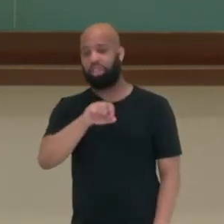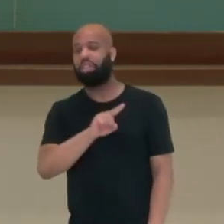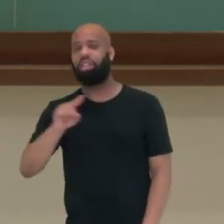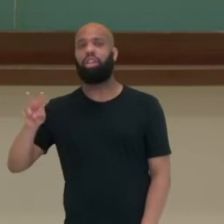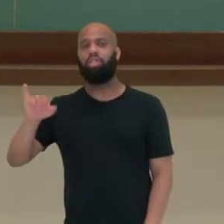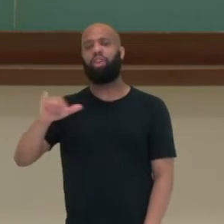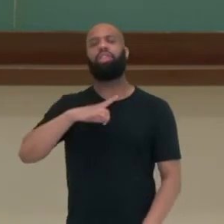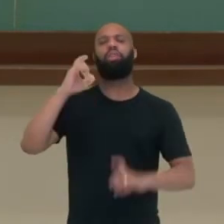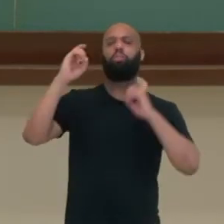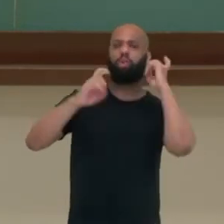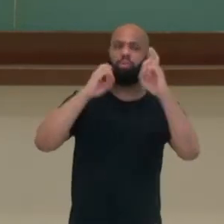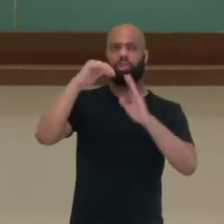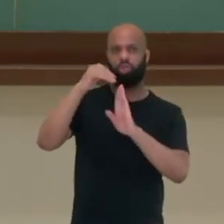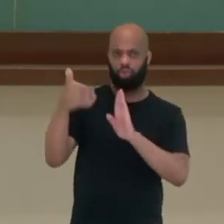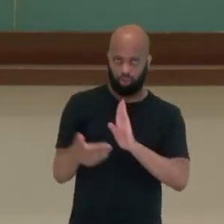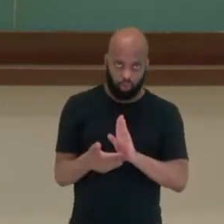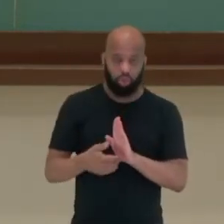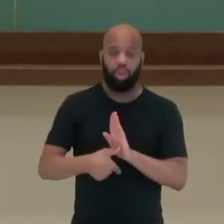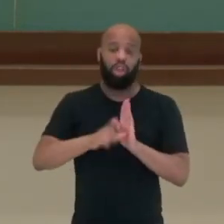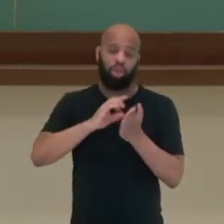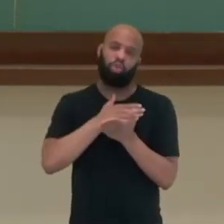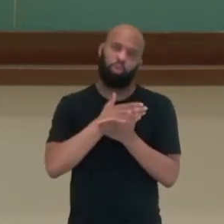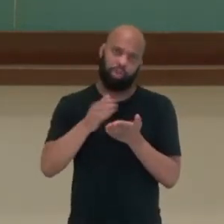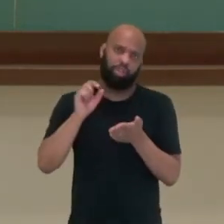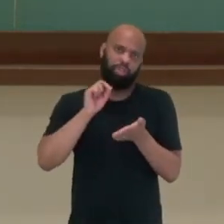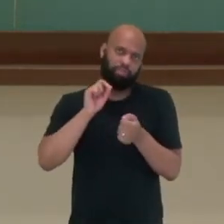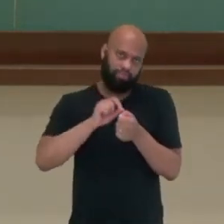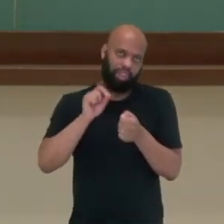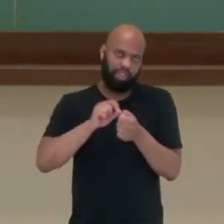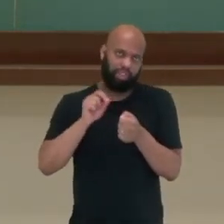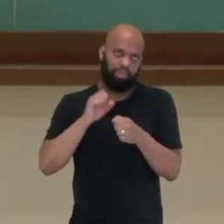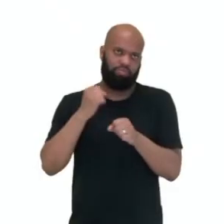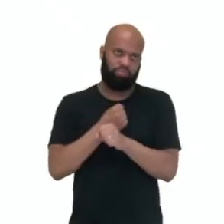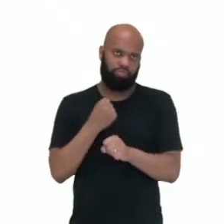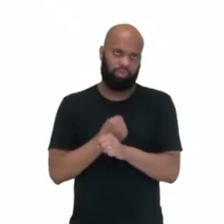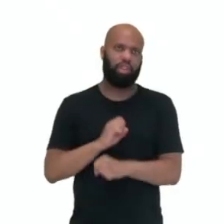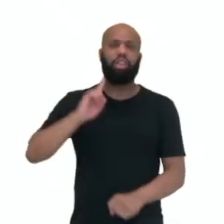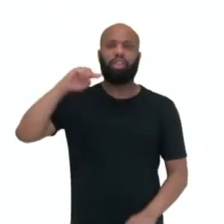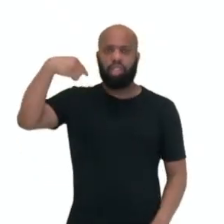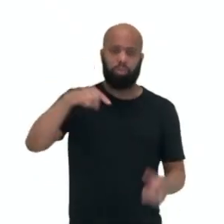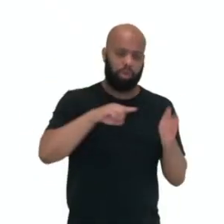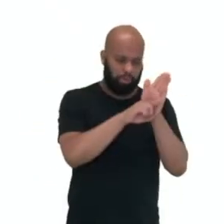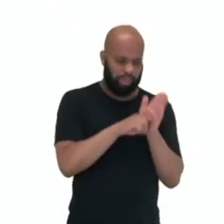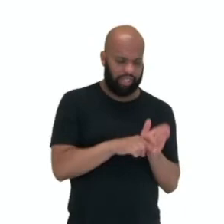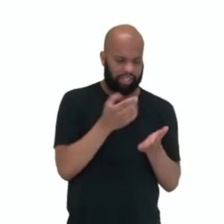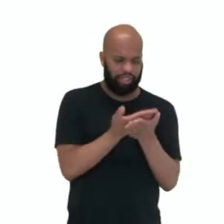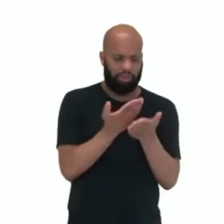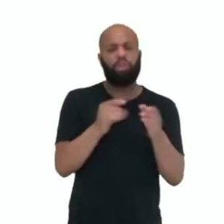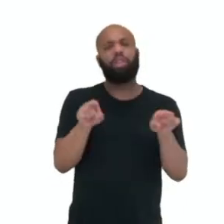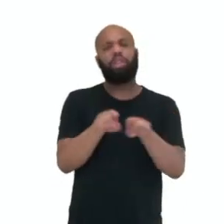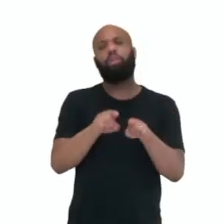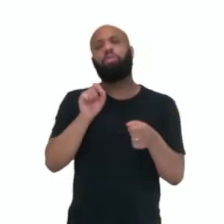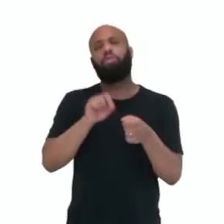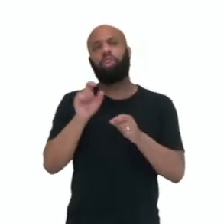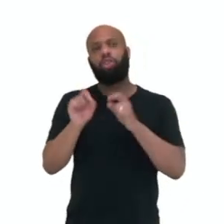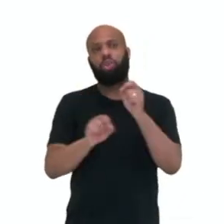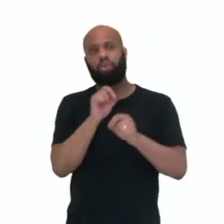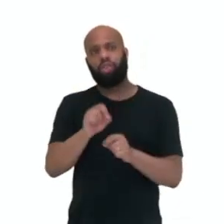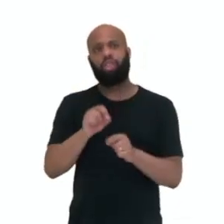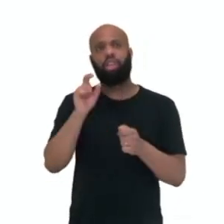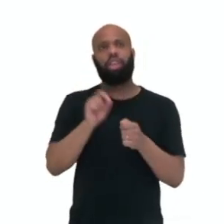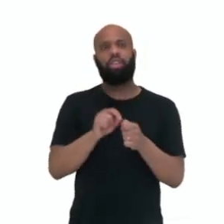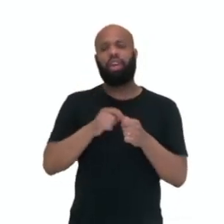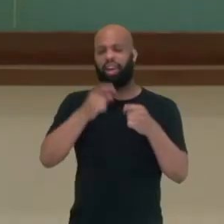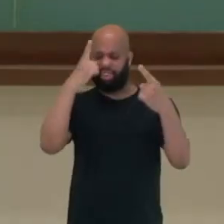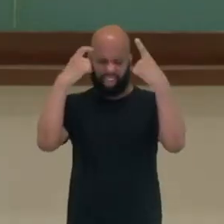essas preocupações antes de começarem as obras. E depois da pesquisa e dos estudos, costuma-se fazer uma tempestade